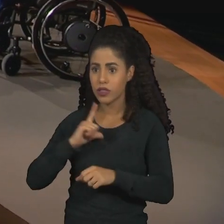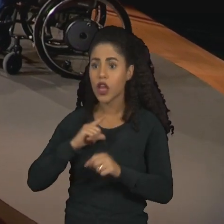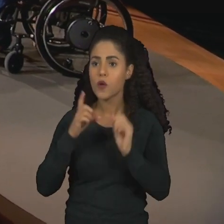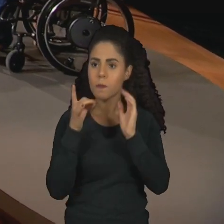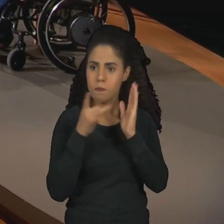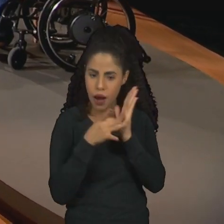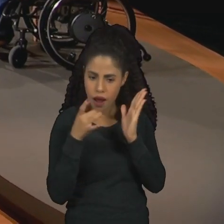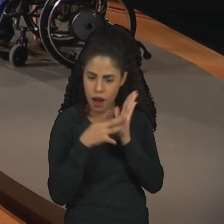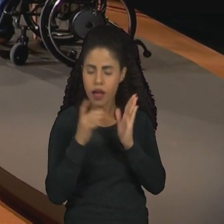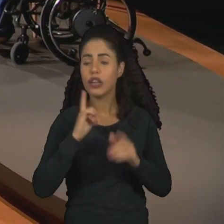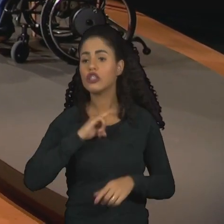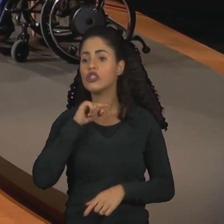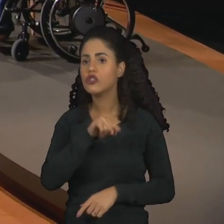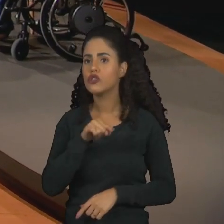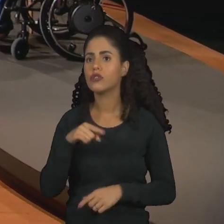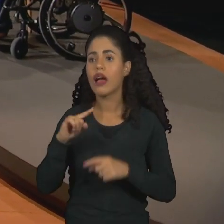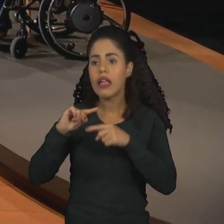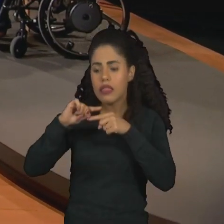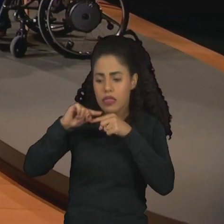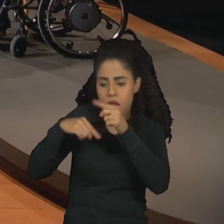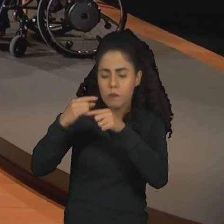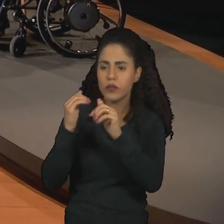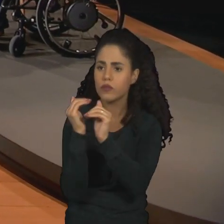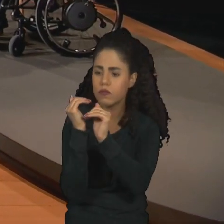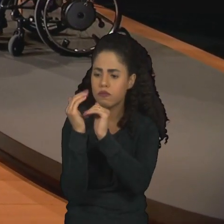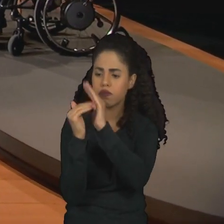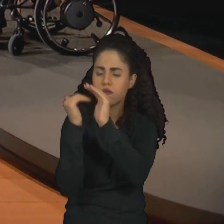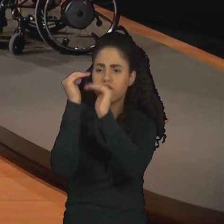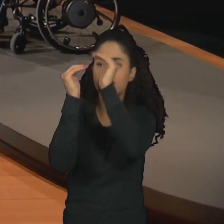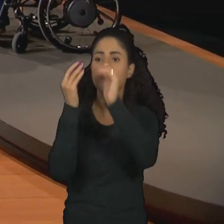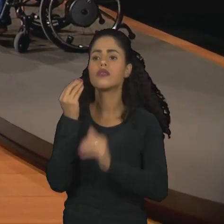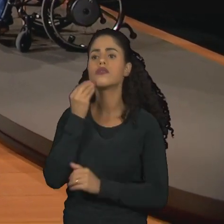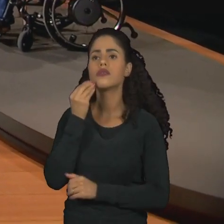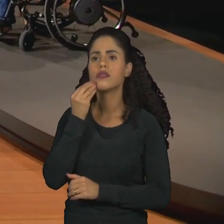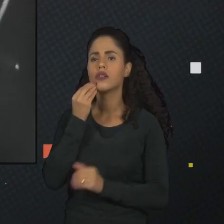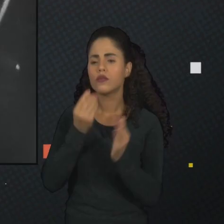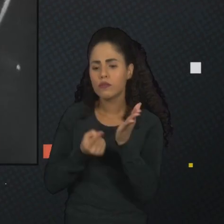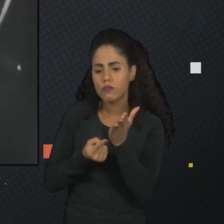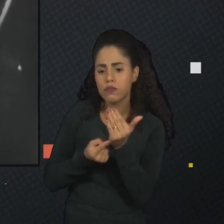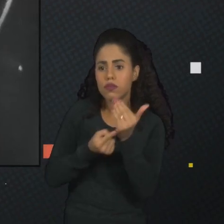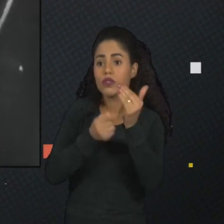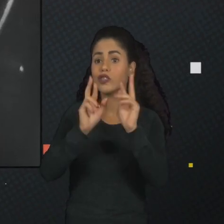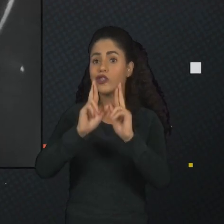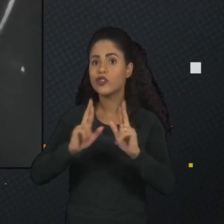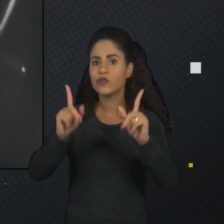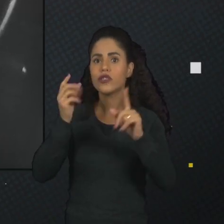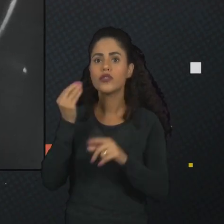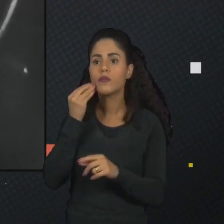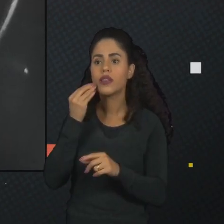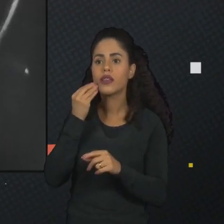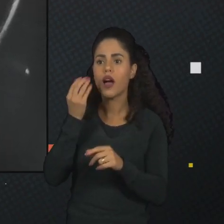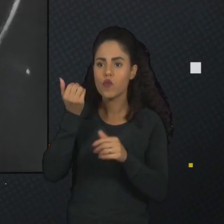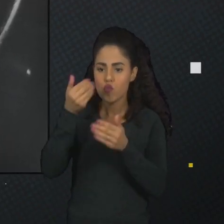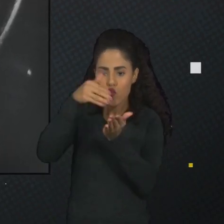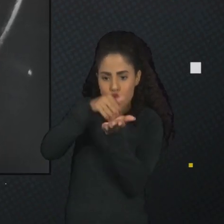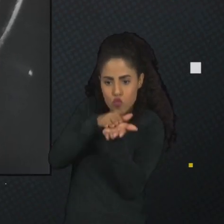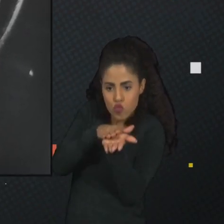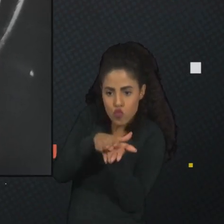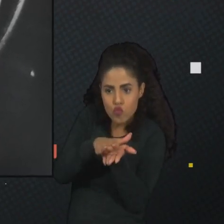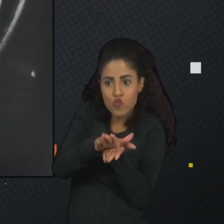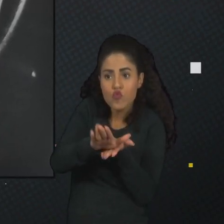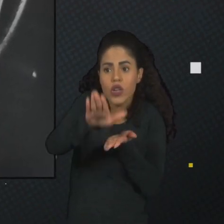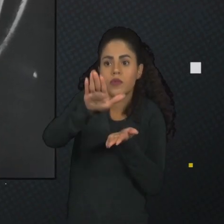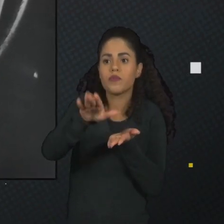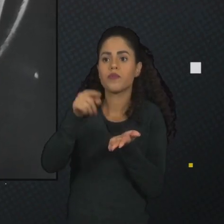metal, e desenvolvemos uma tecnologia para imprimir em metal sem